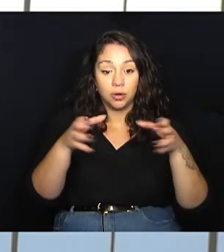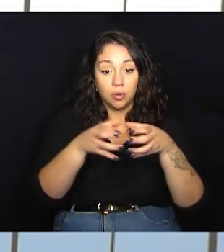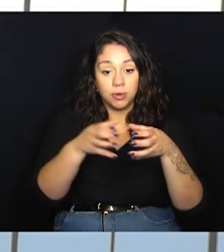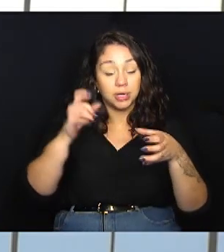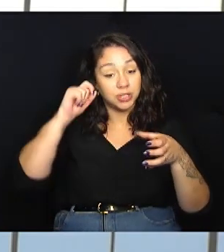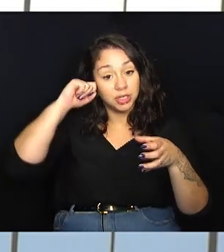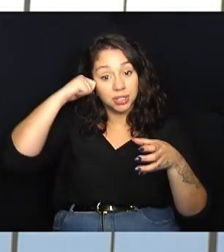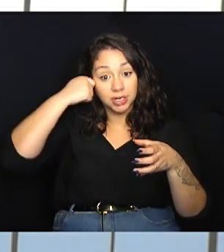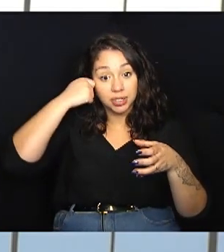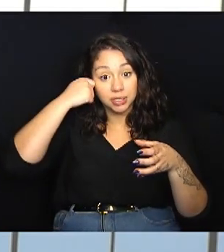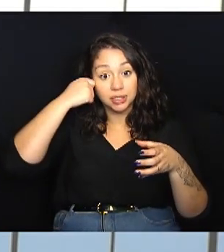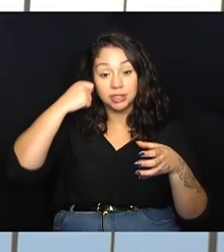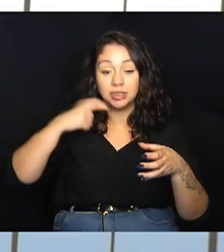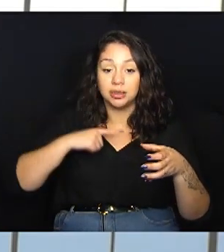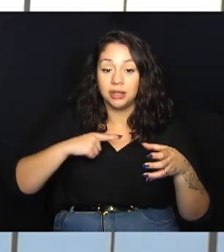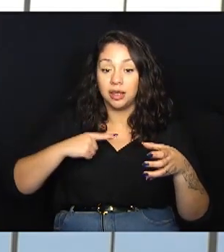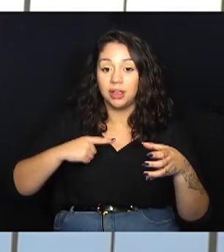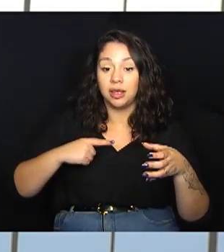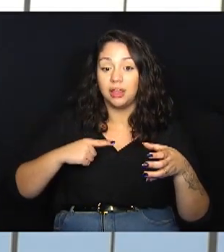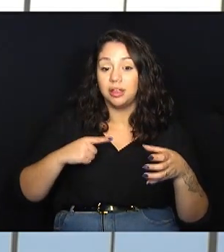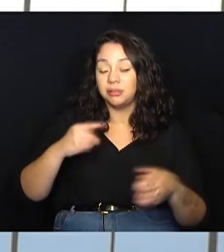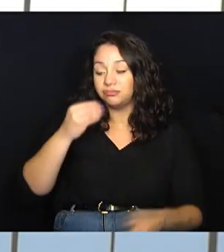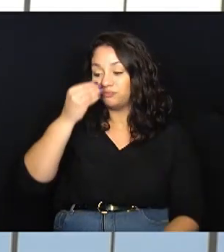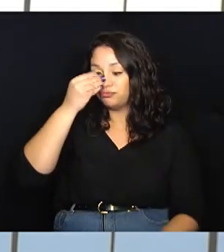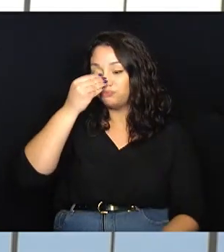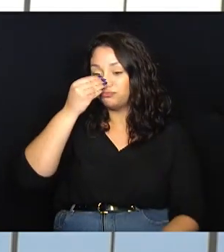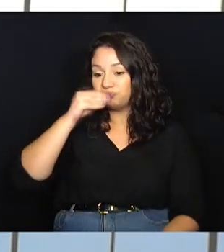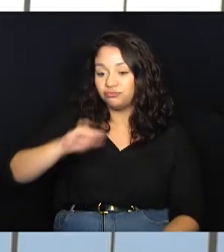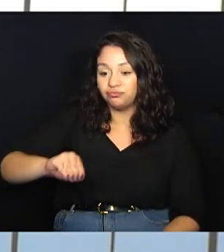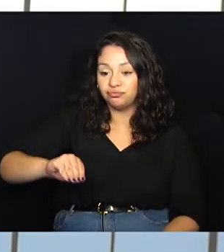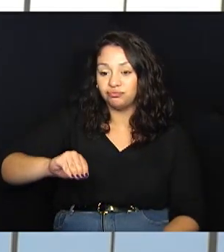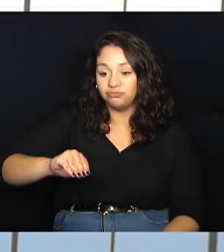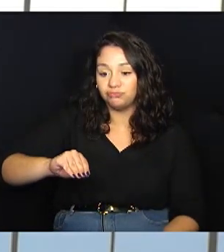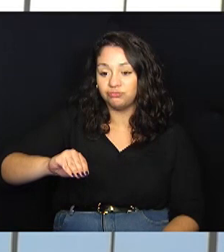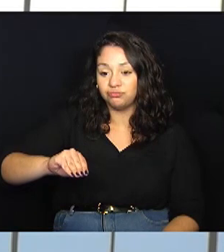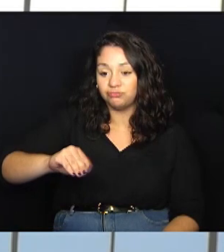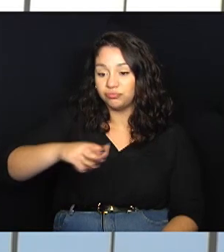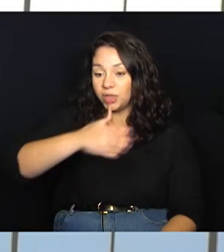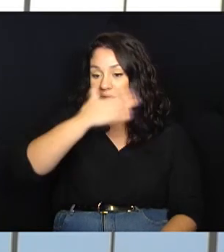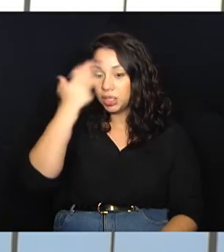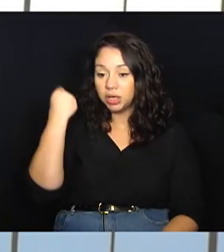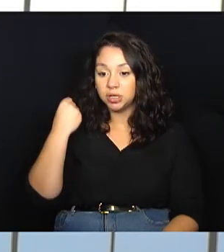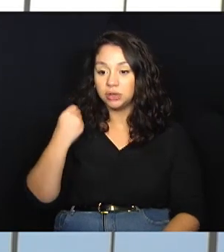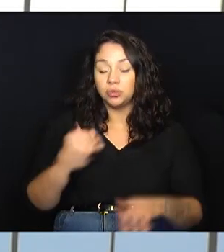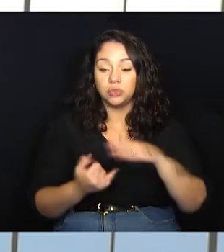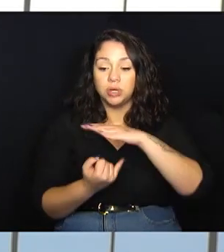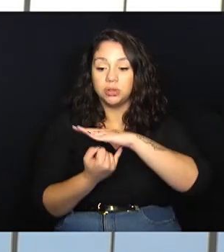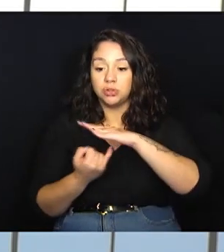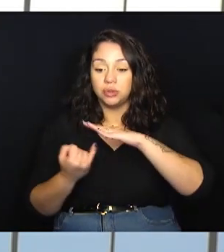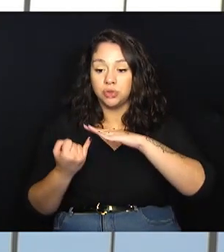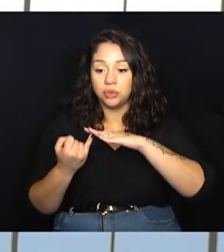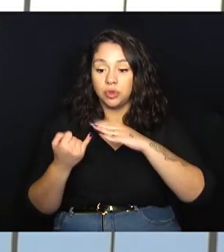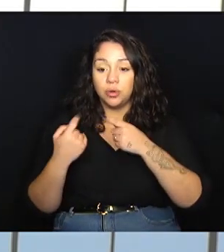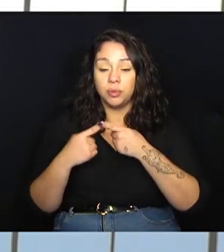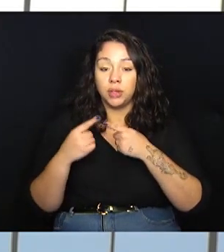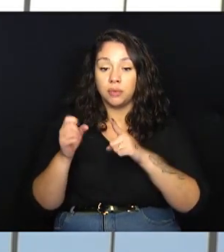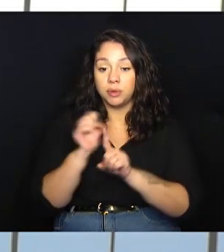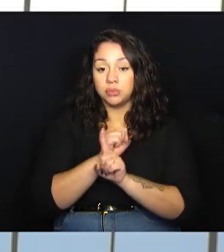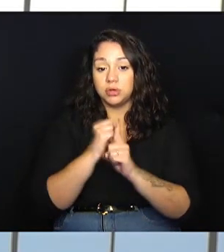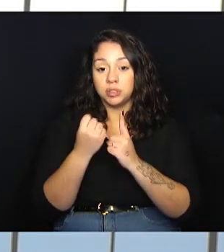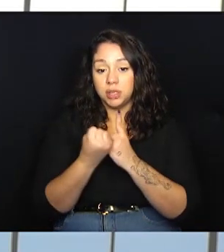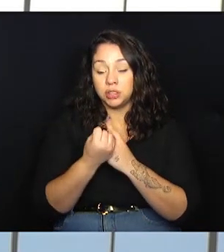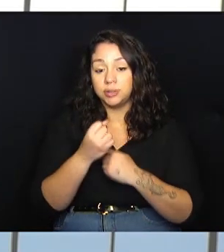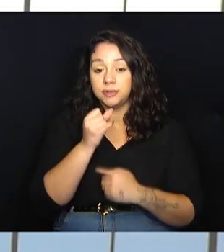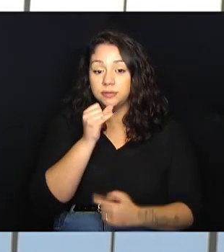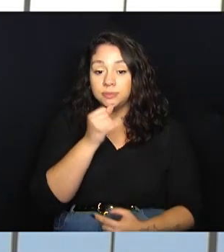que é quem fica muitas vezes ali esquecido e abandonado dentro desses espaços, porque é uma sociedade que a gente tem,